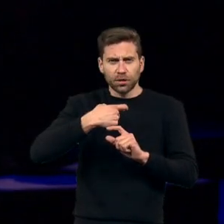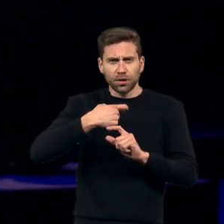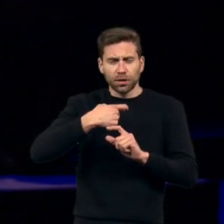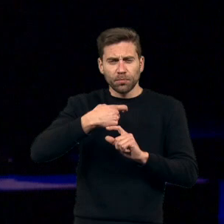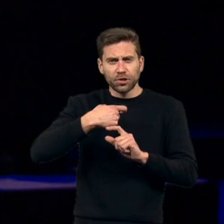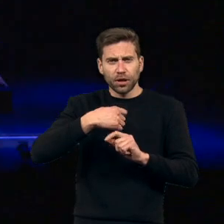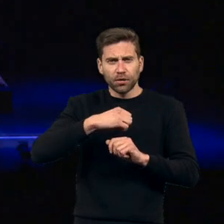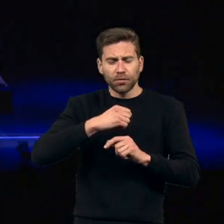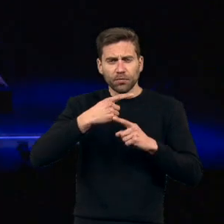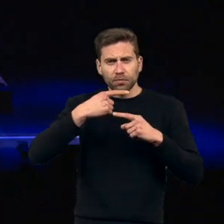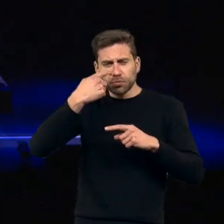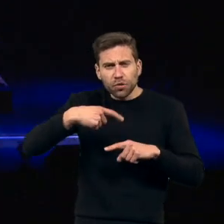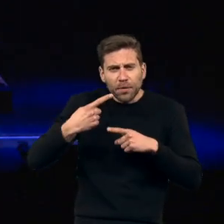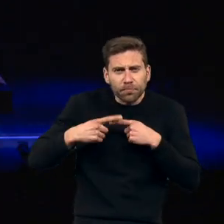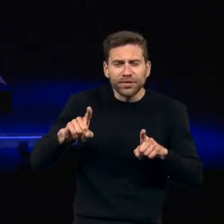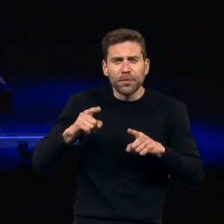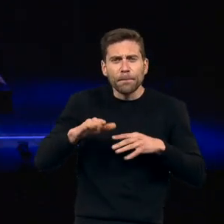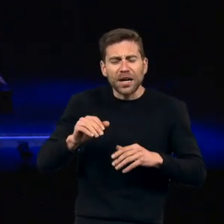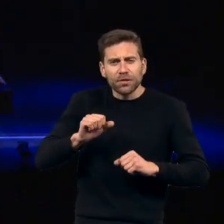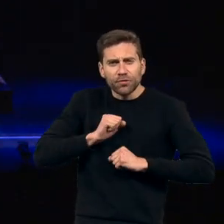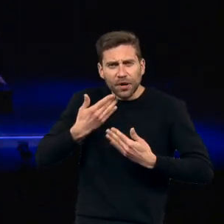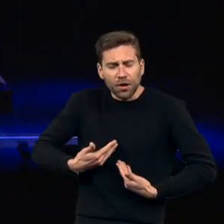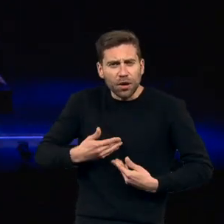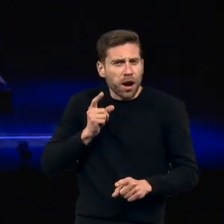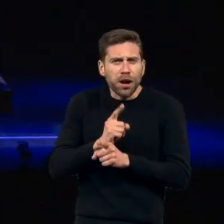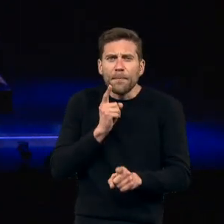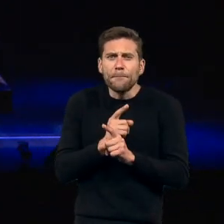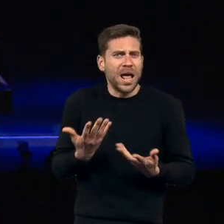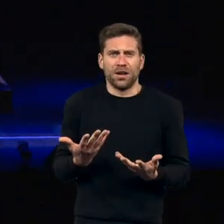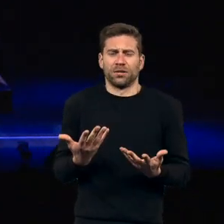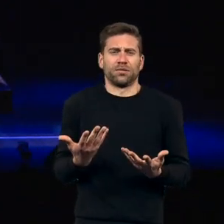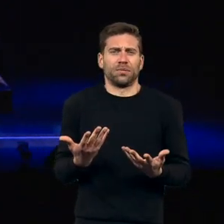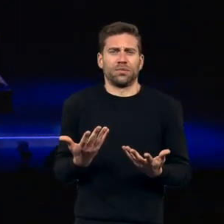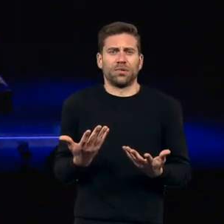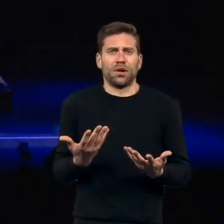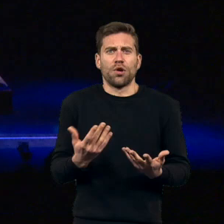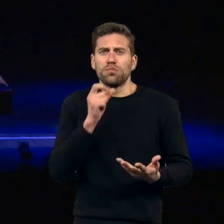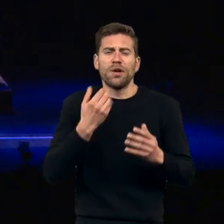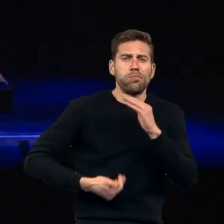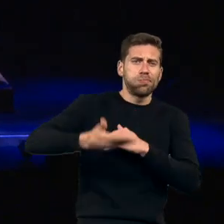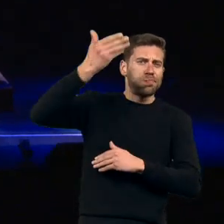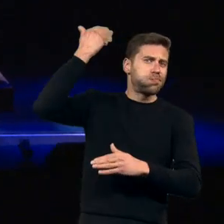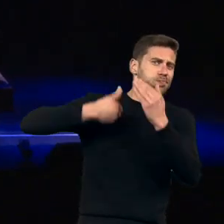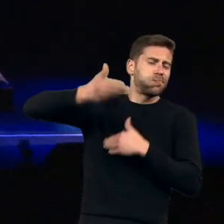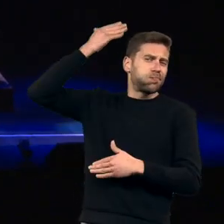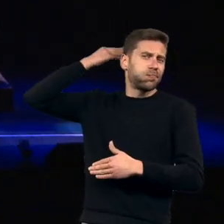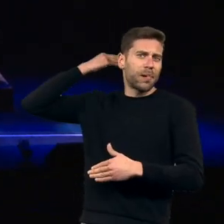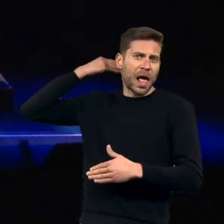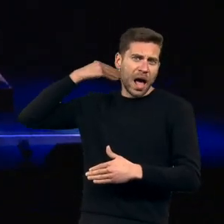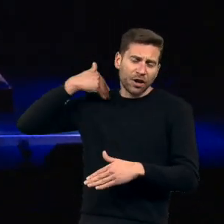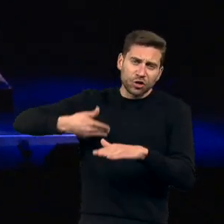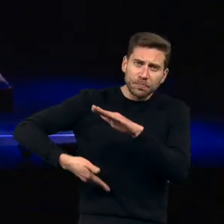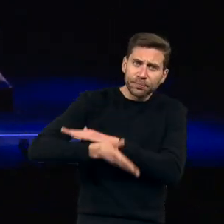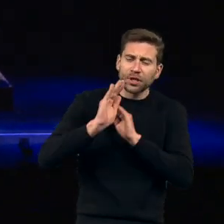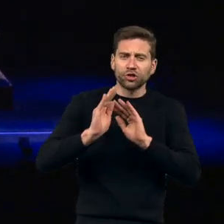misteriosamente minha. Quem sabe? Quem sabe se não partia outrora antes de mim?